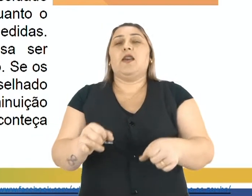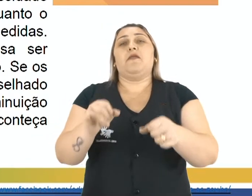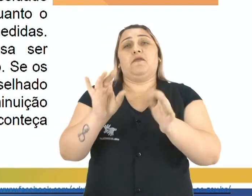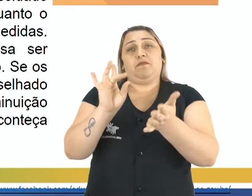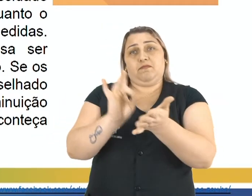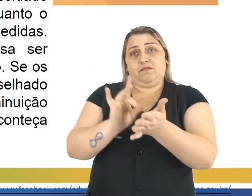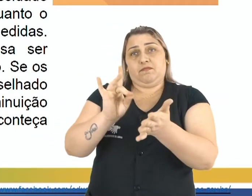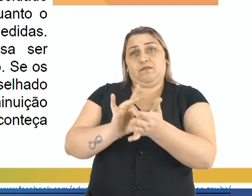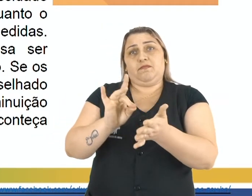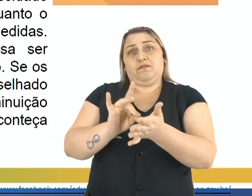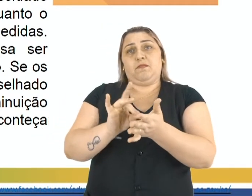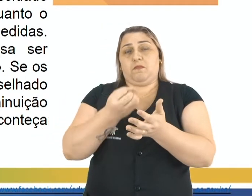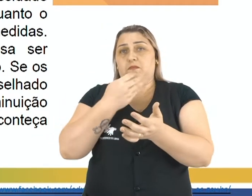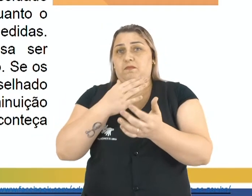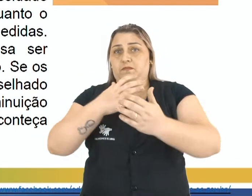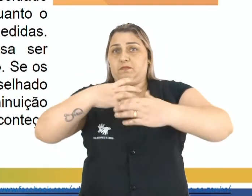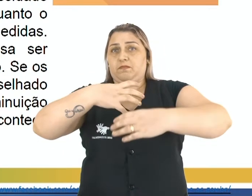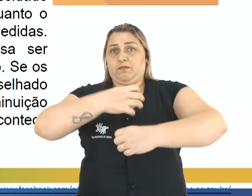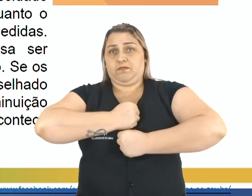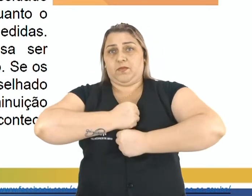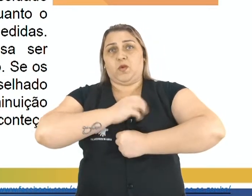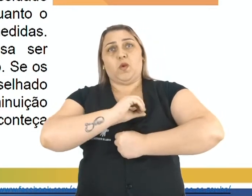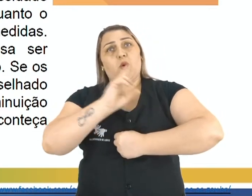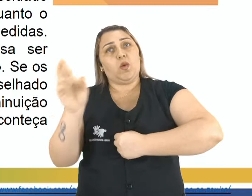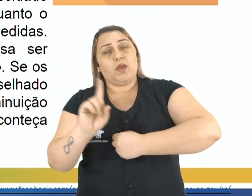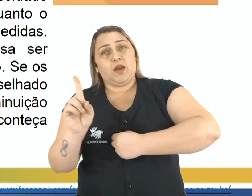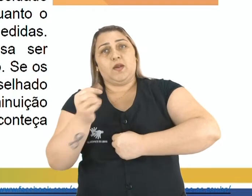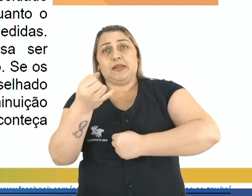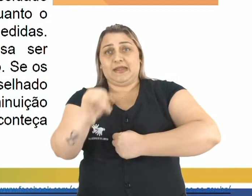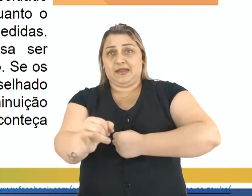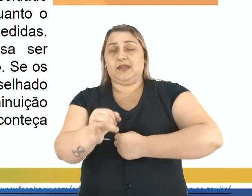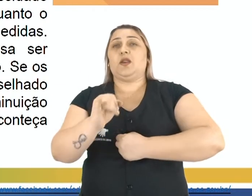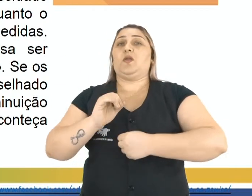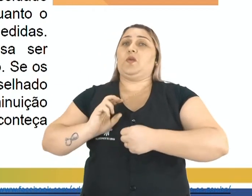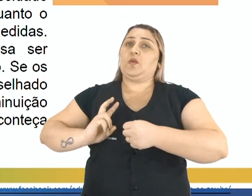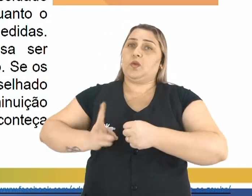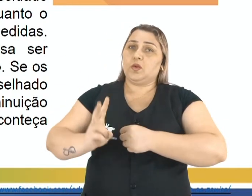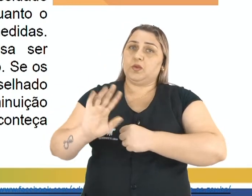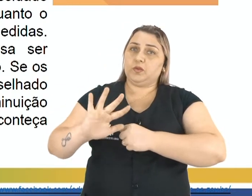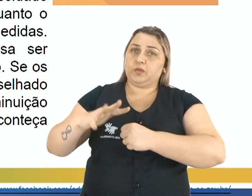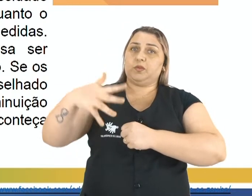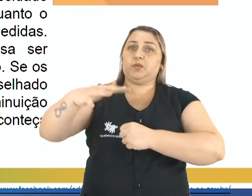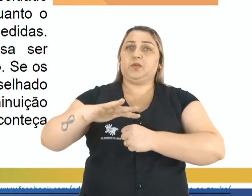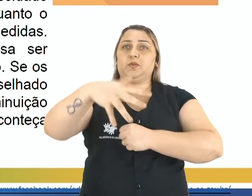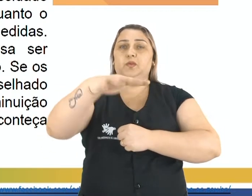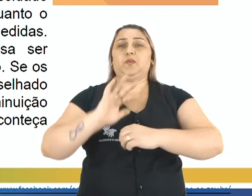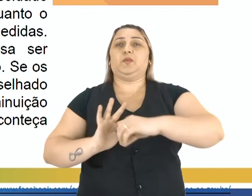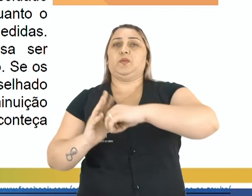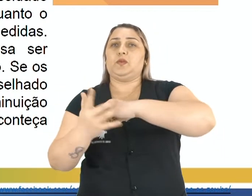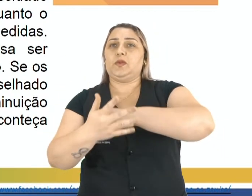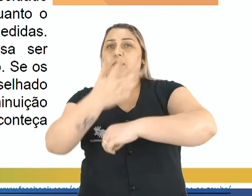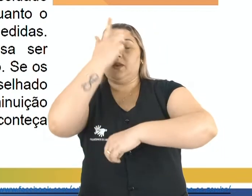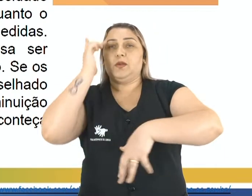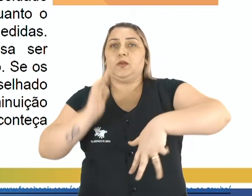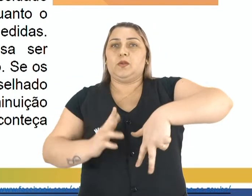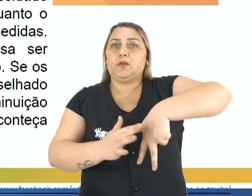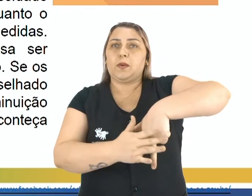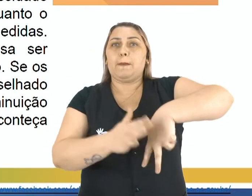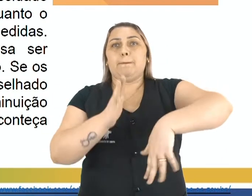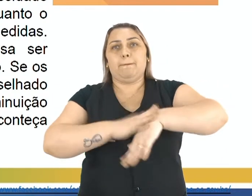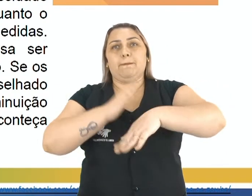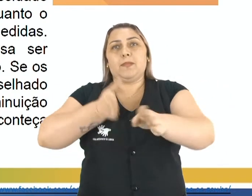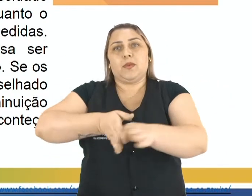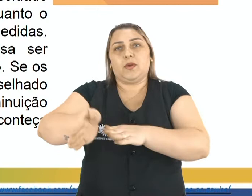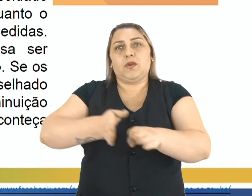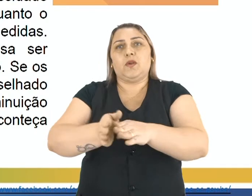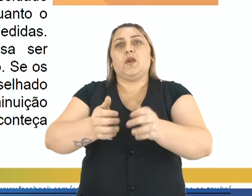seguro para isso. Se o momento é seguro para isso. Se os casos continuarem aumentando gradativamente, o mais aconselhado